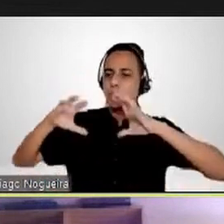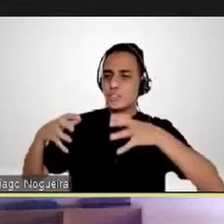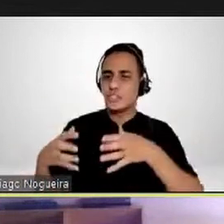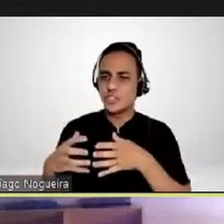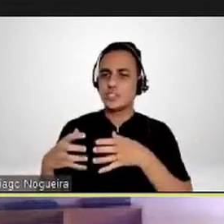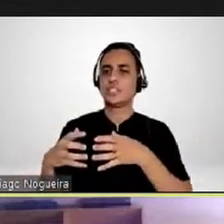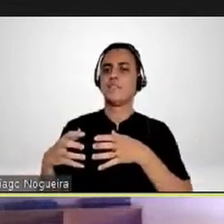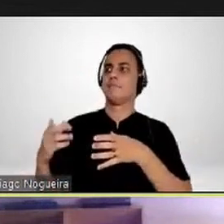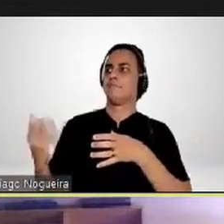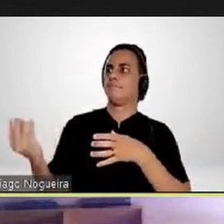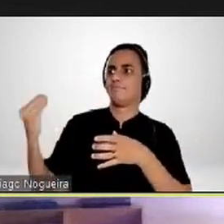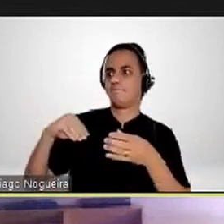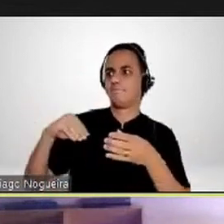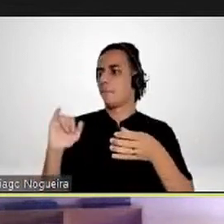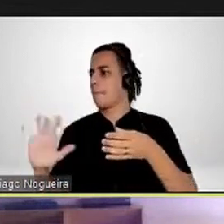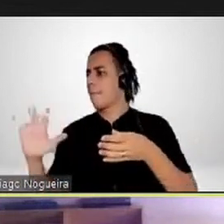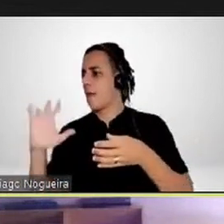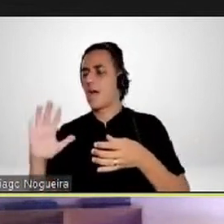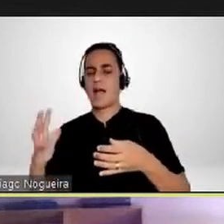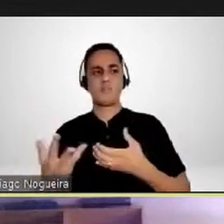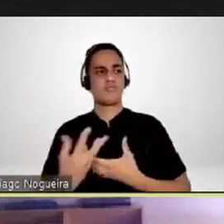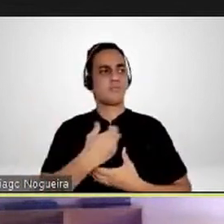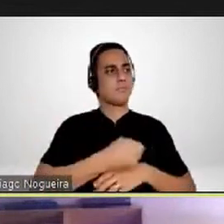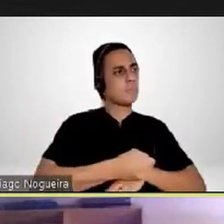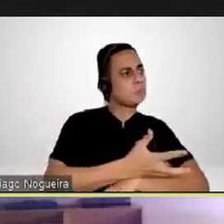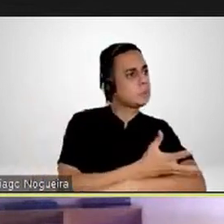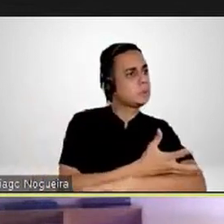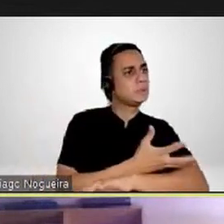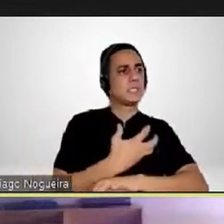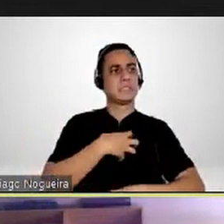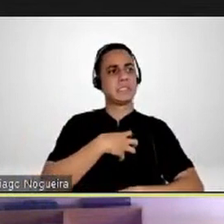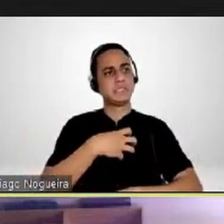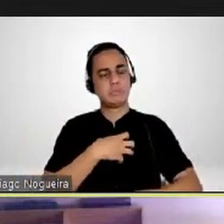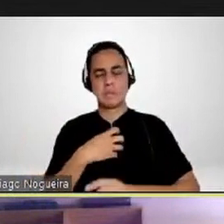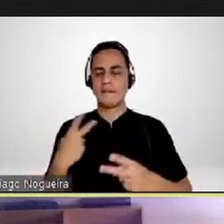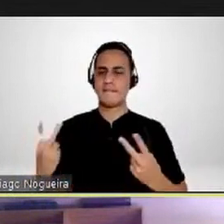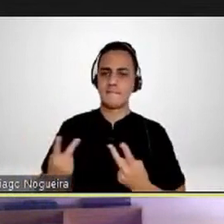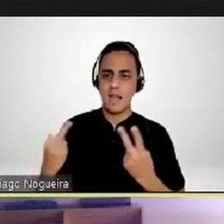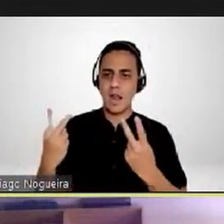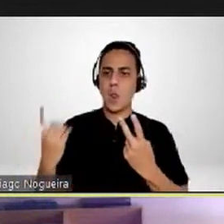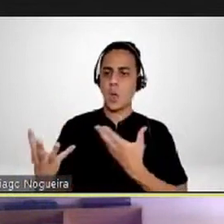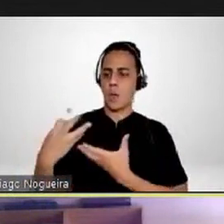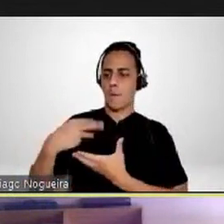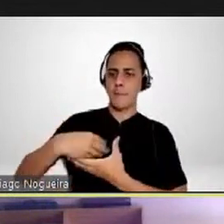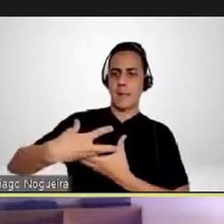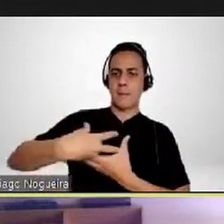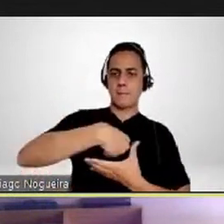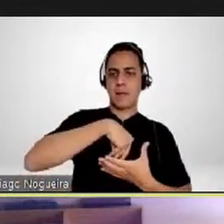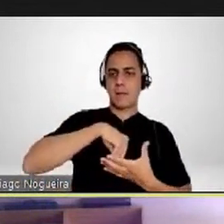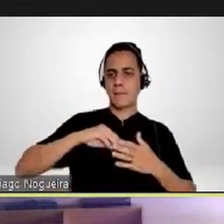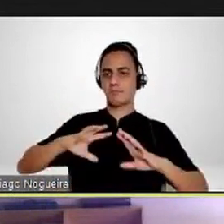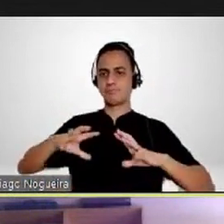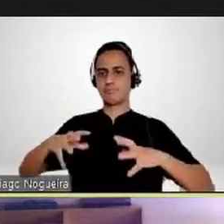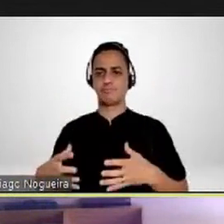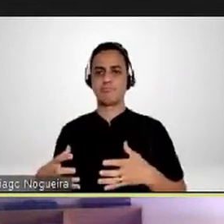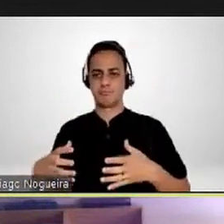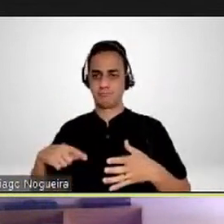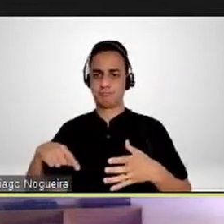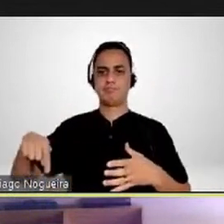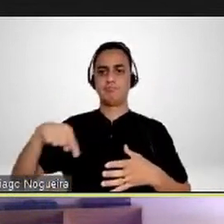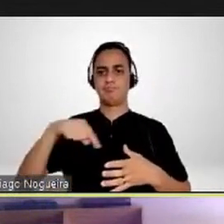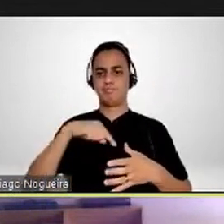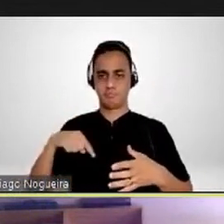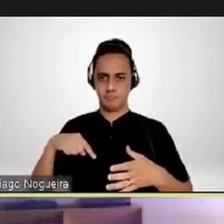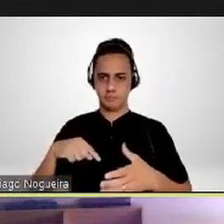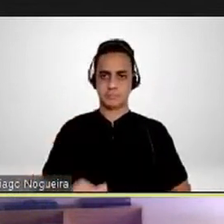de imagens, sentimento, ideias e valores que dão identidade àquela classe. Né? Então,